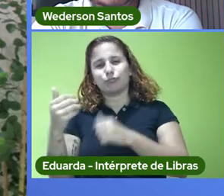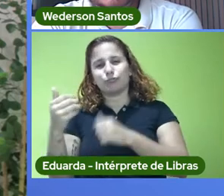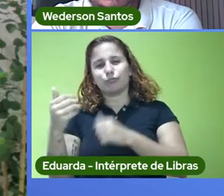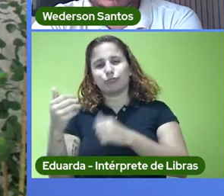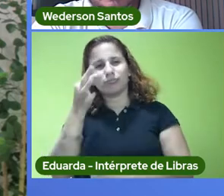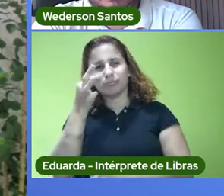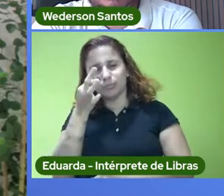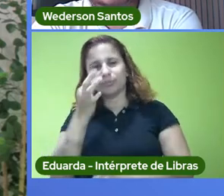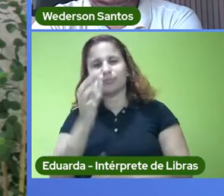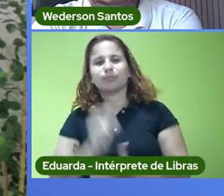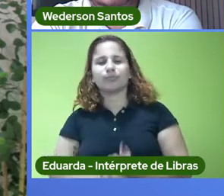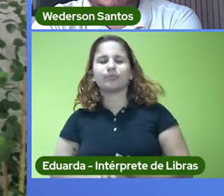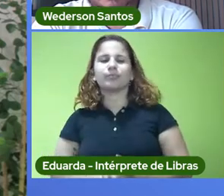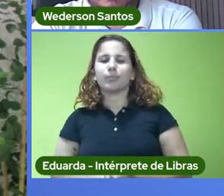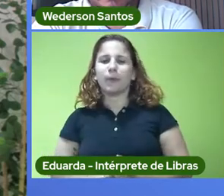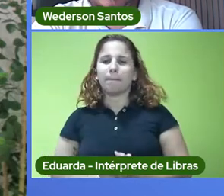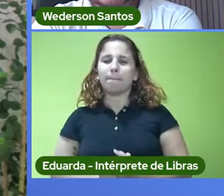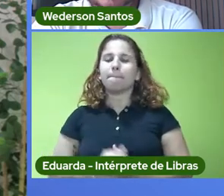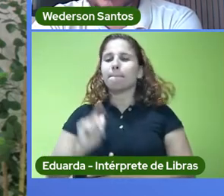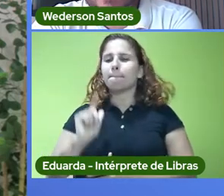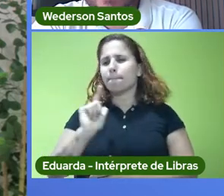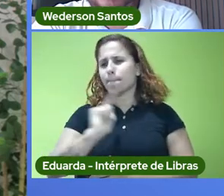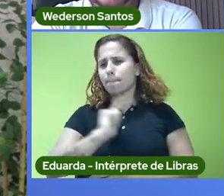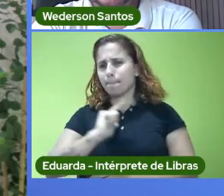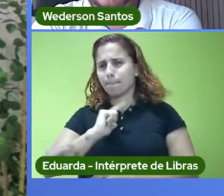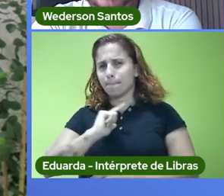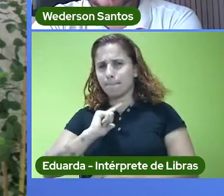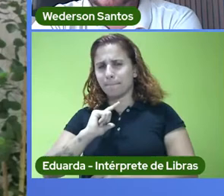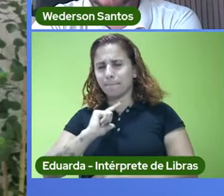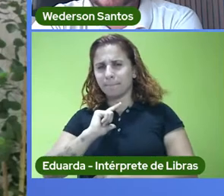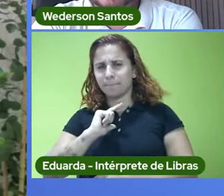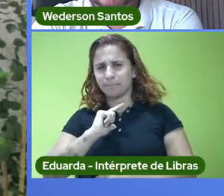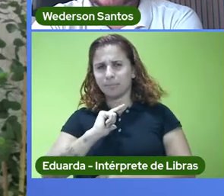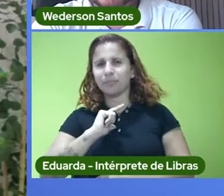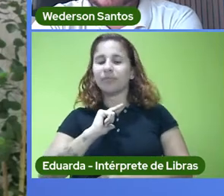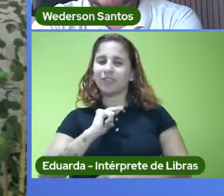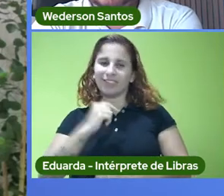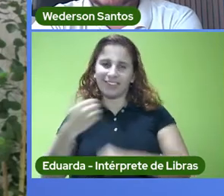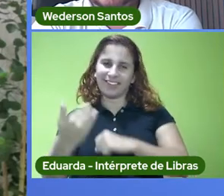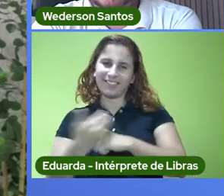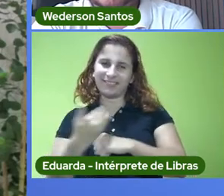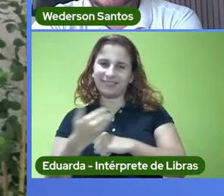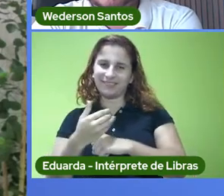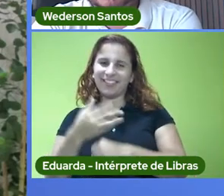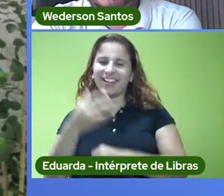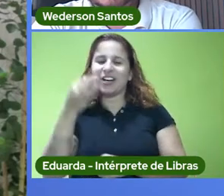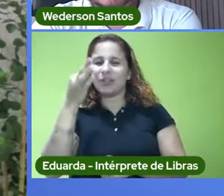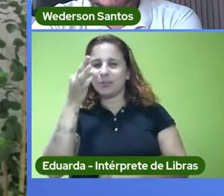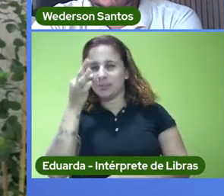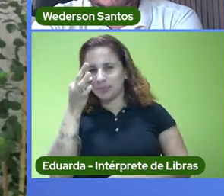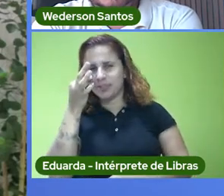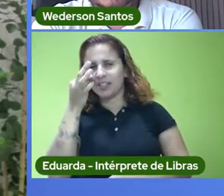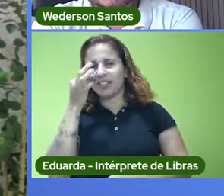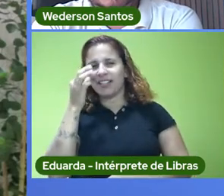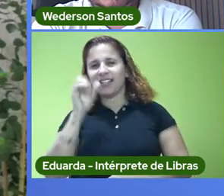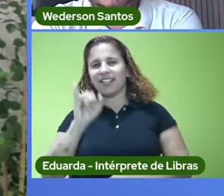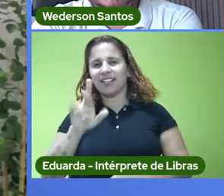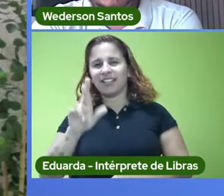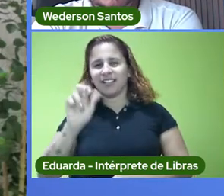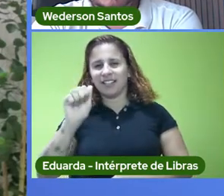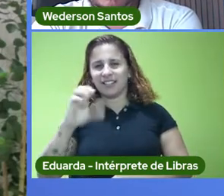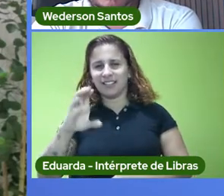coordenadora nacional de assistência social da Federação Nacional das APAES, da Iracema, nossa coordenadora também